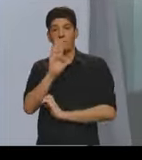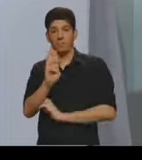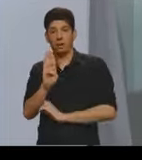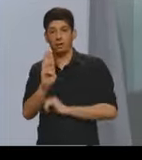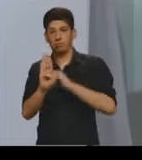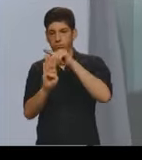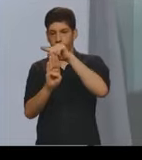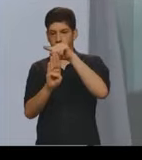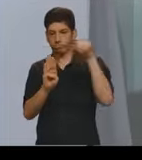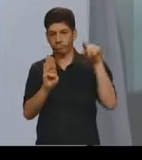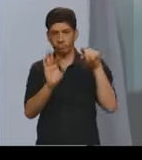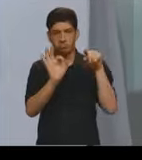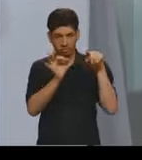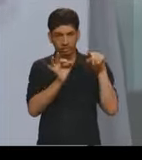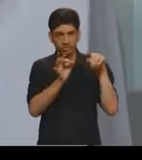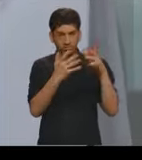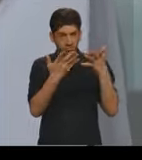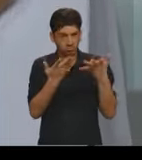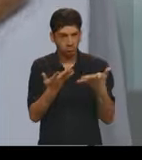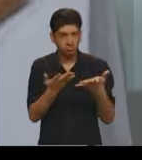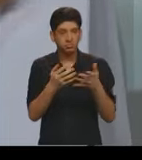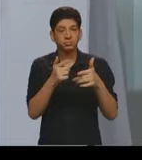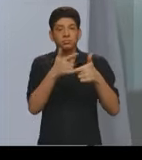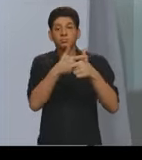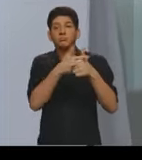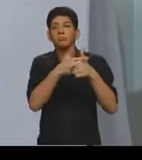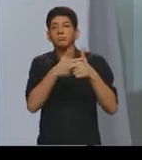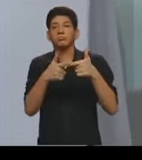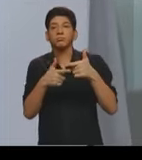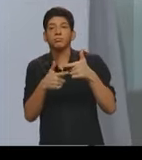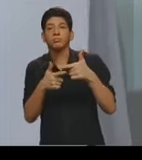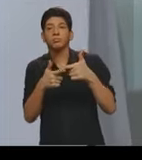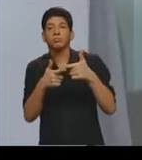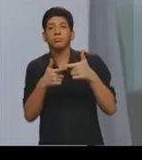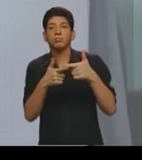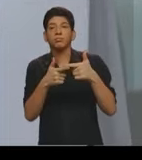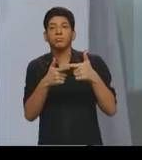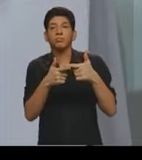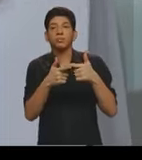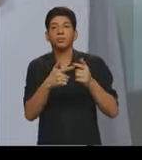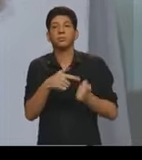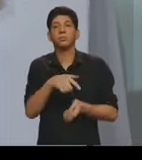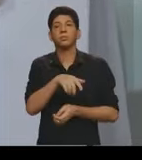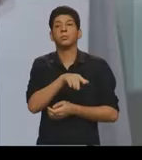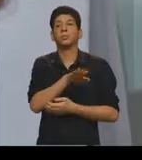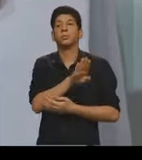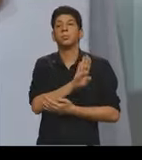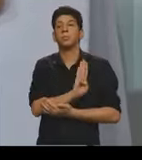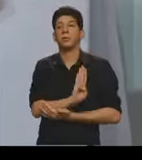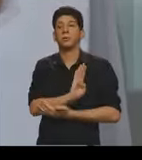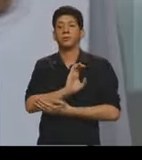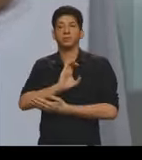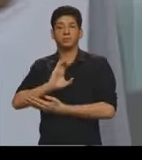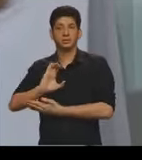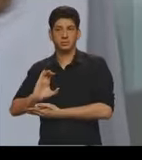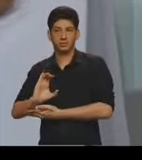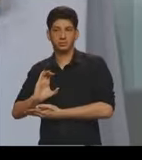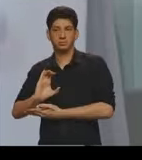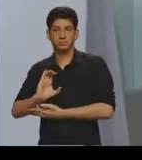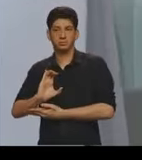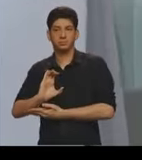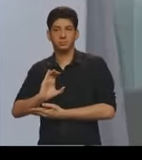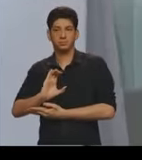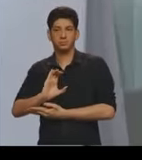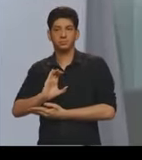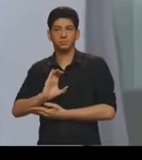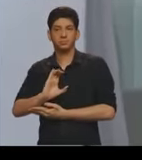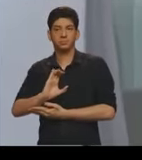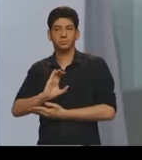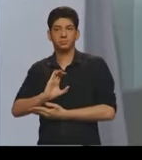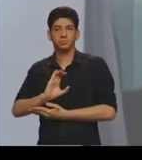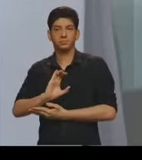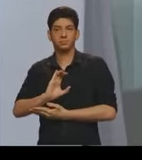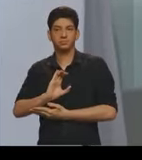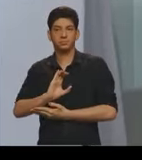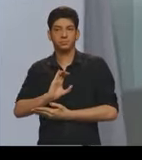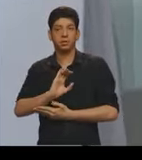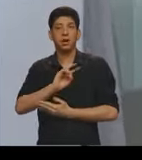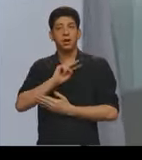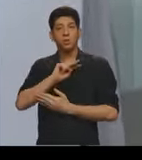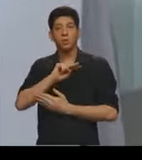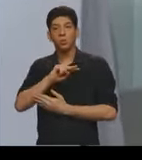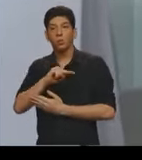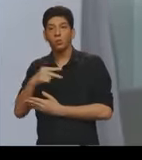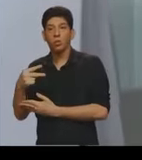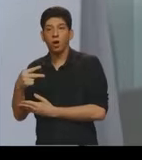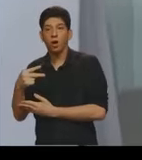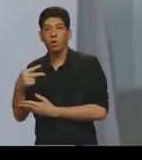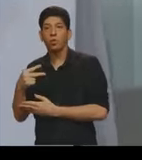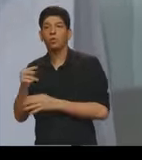AB, certo? Dividido por esse segmento que eu chamei de BC, é igual à